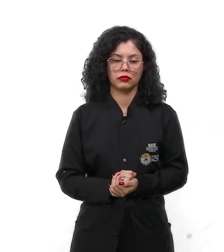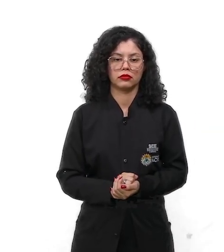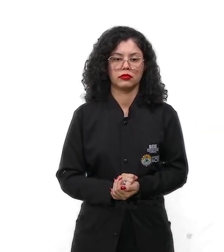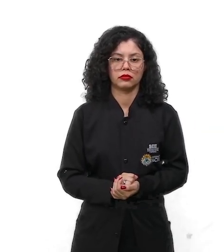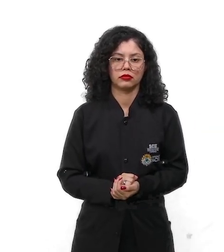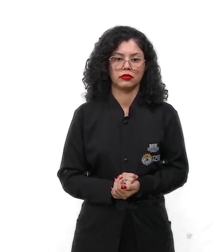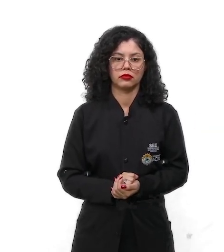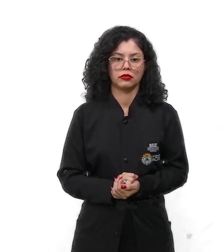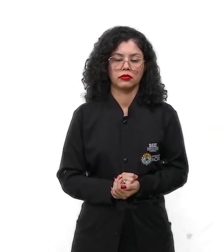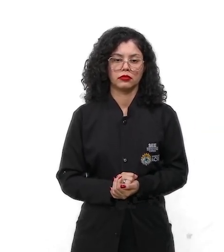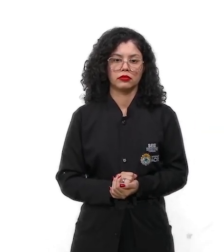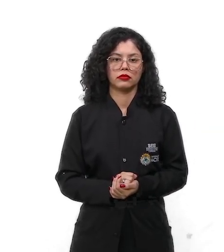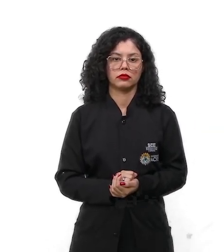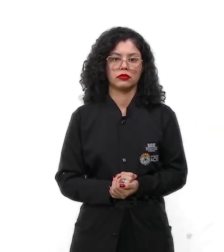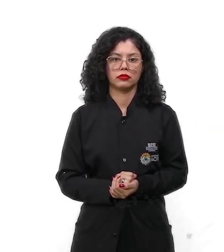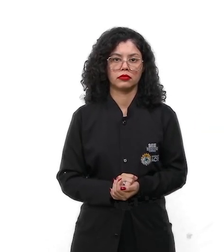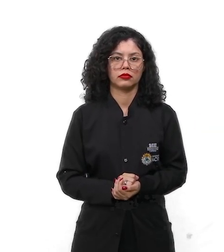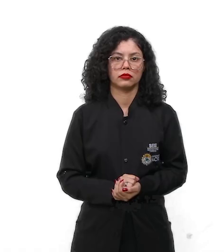assim,